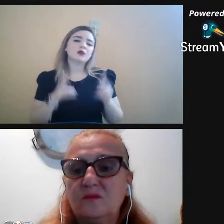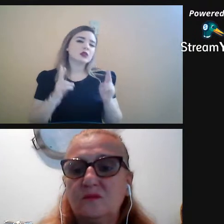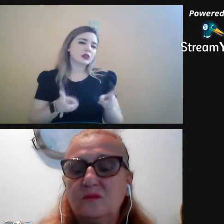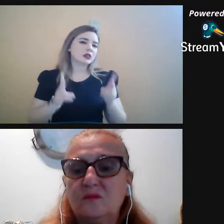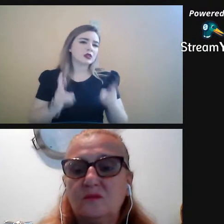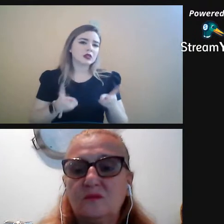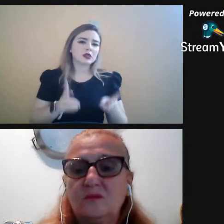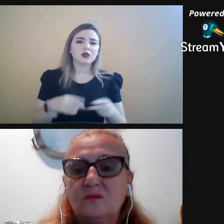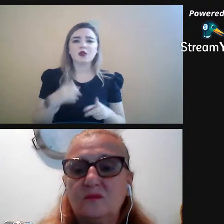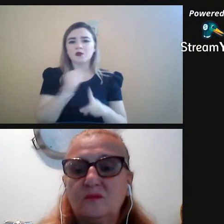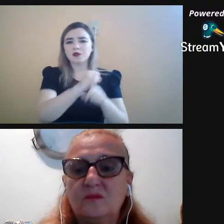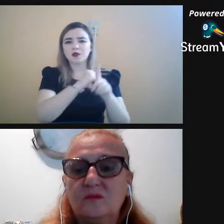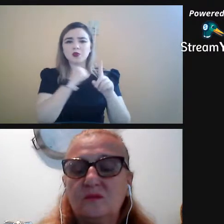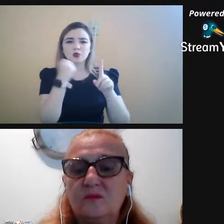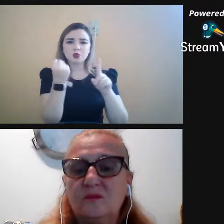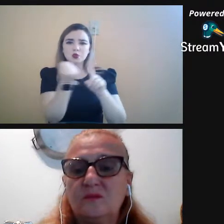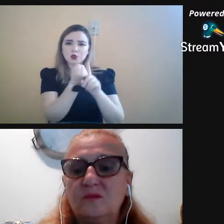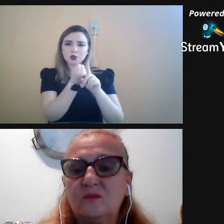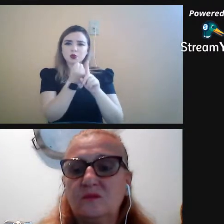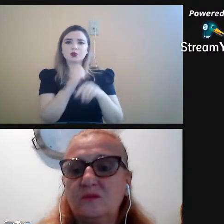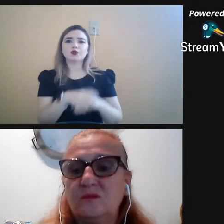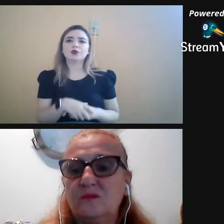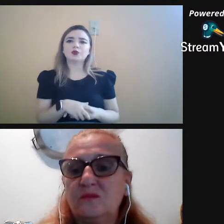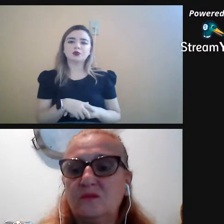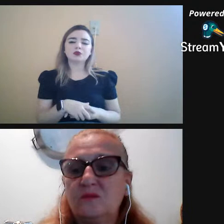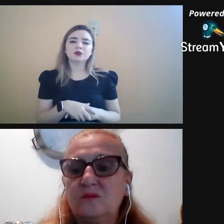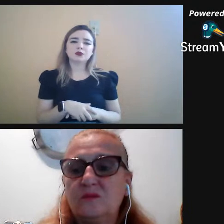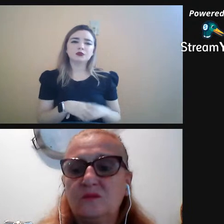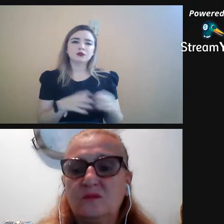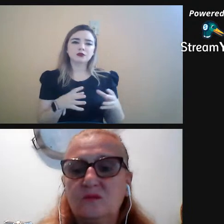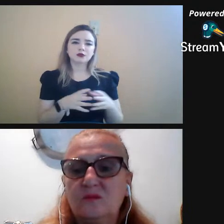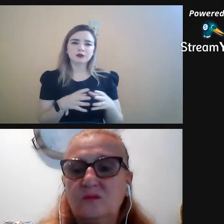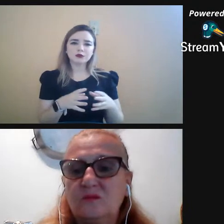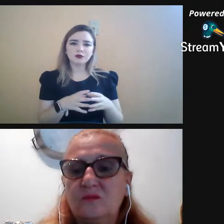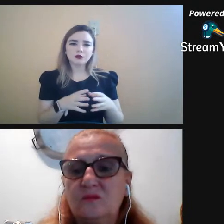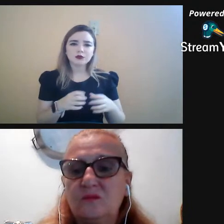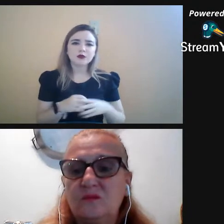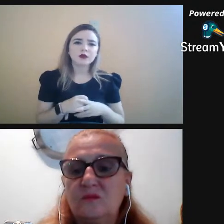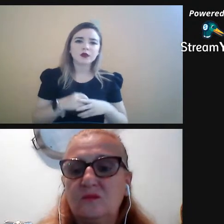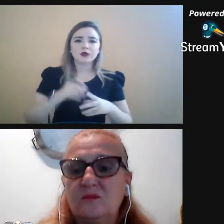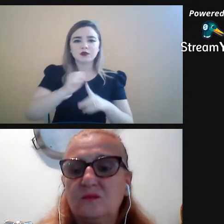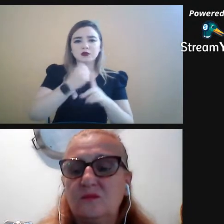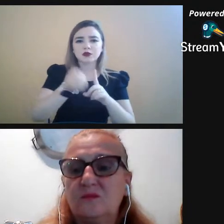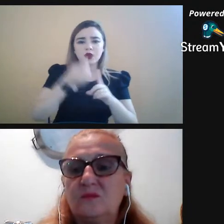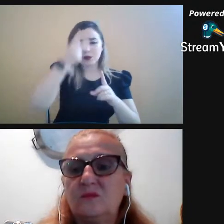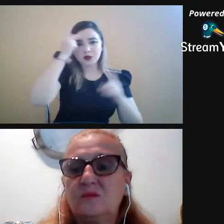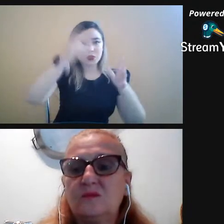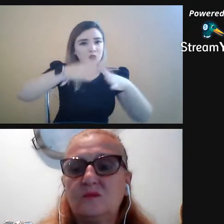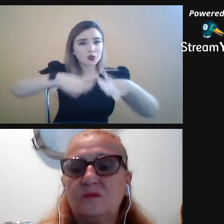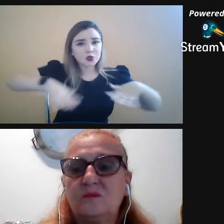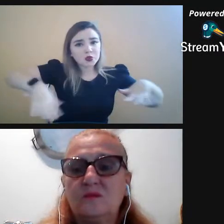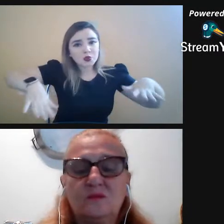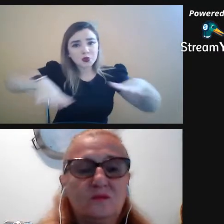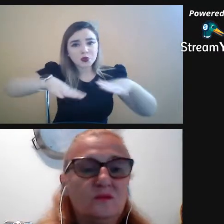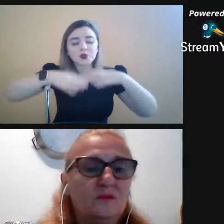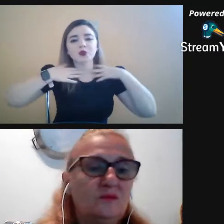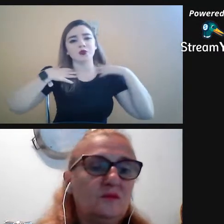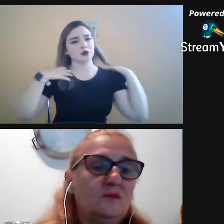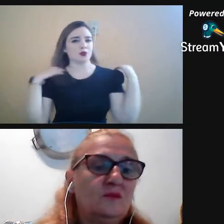com a sociedade, com o ambiente que a gente vive. E, assim, todo